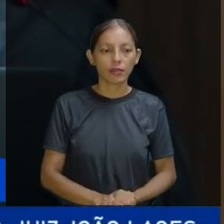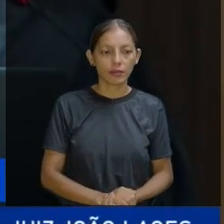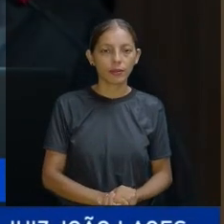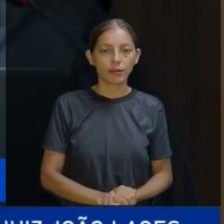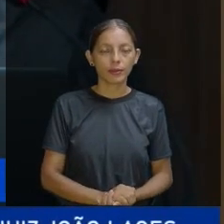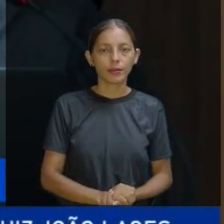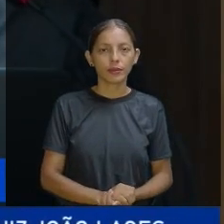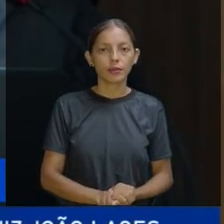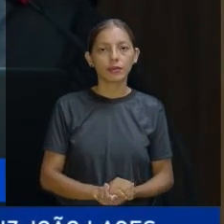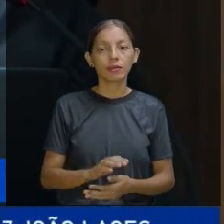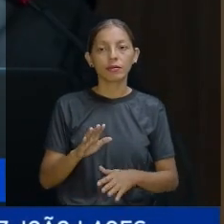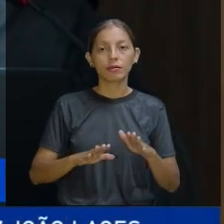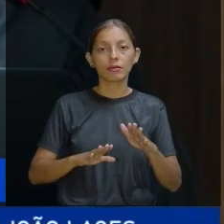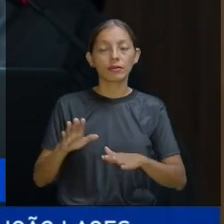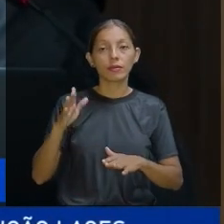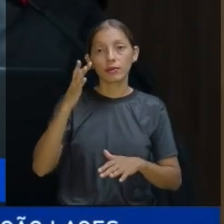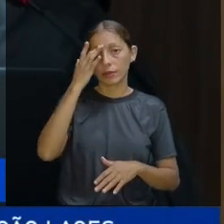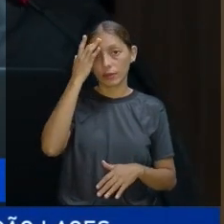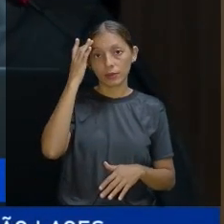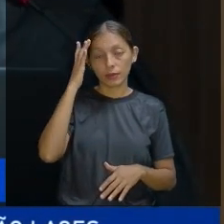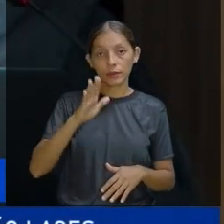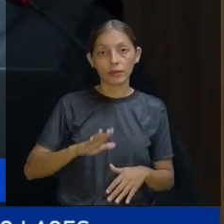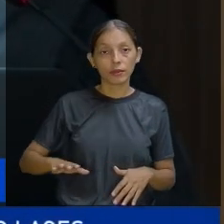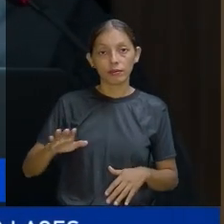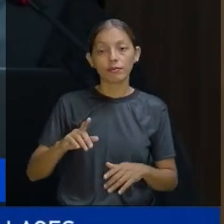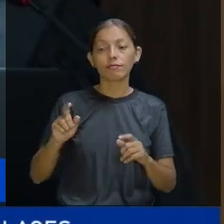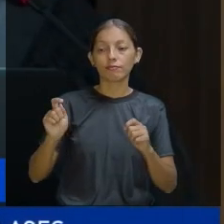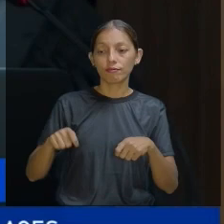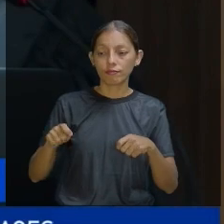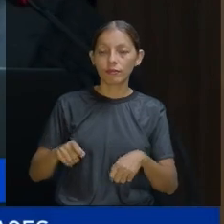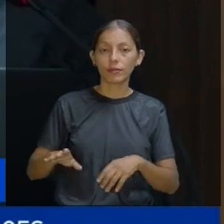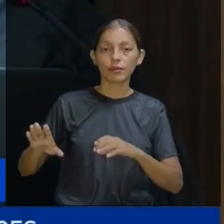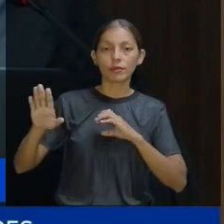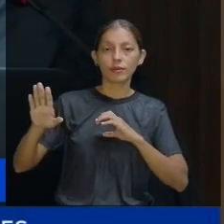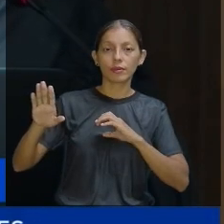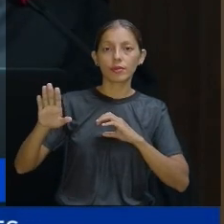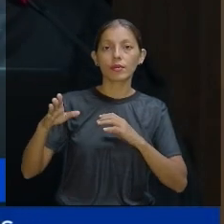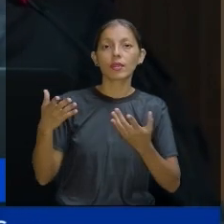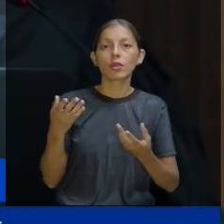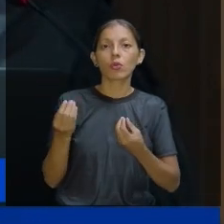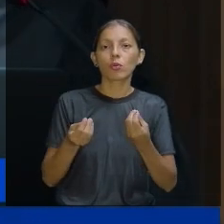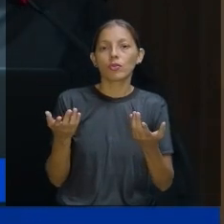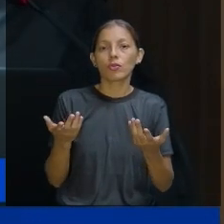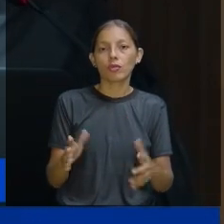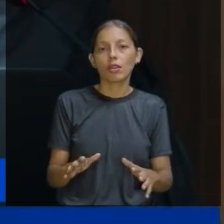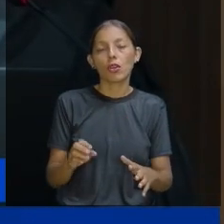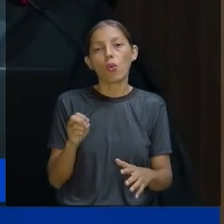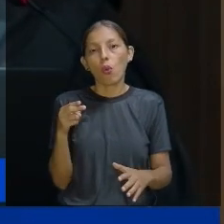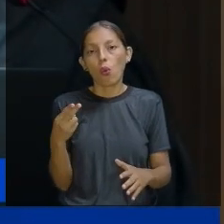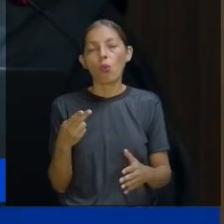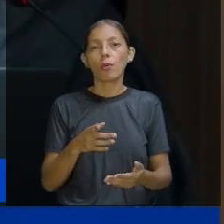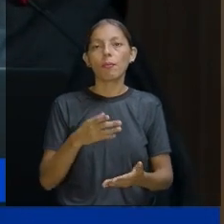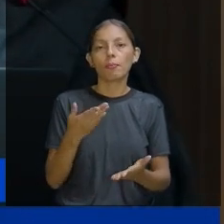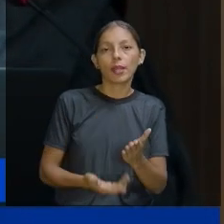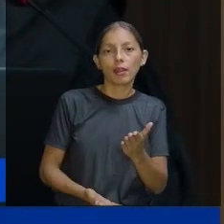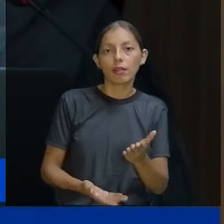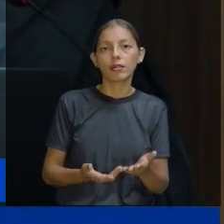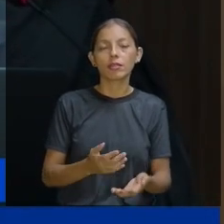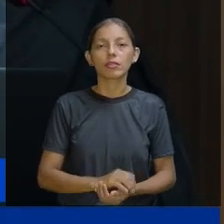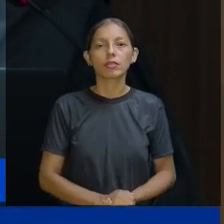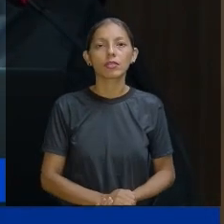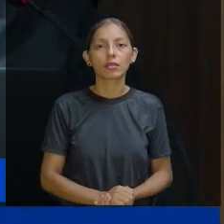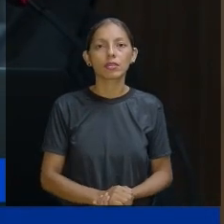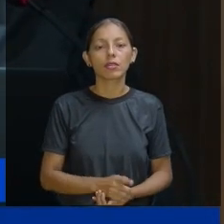aqueles que deveriam e teriam legitimidade para ser nossos representantes. É preciso que os estudantes, todos nós, estejamos muito